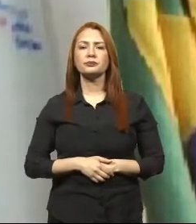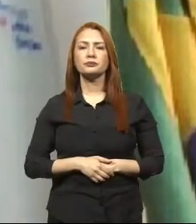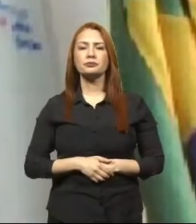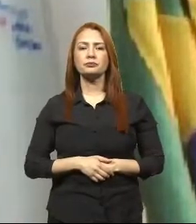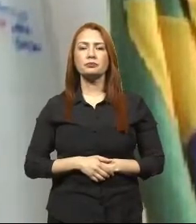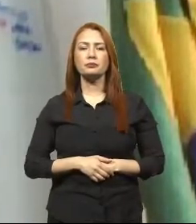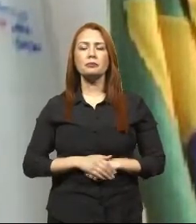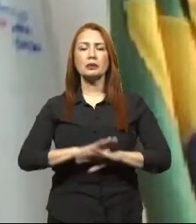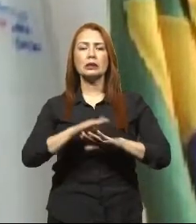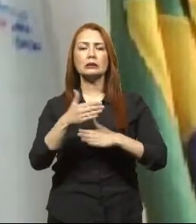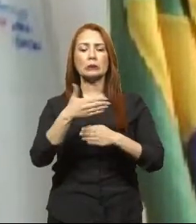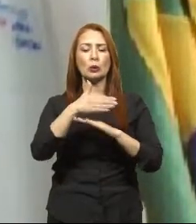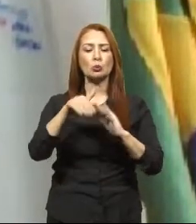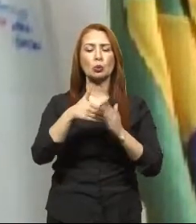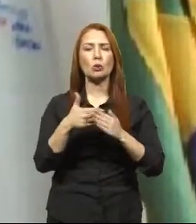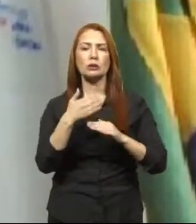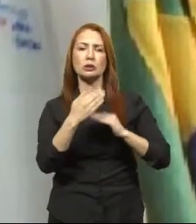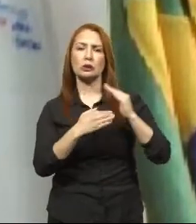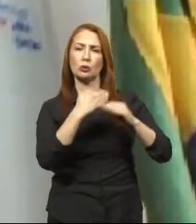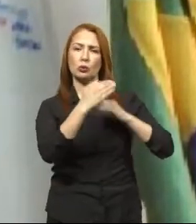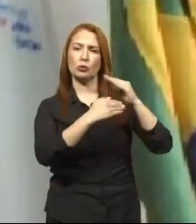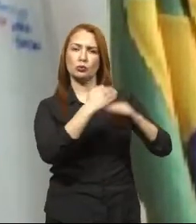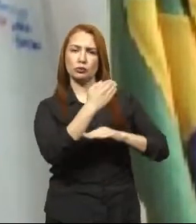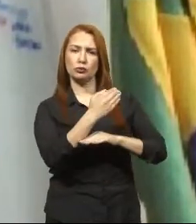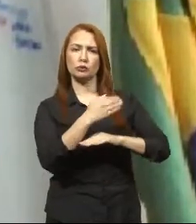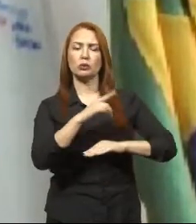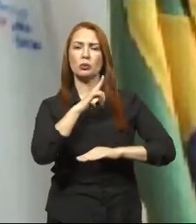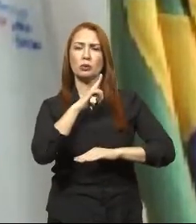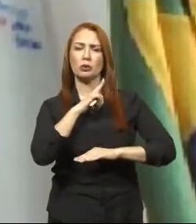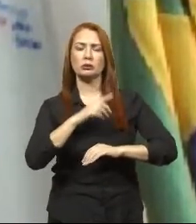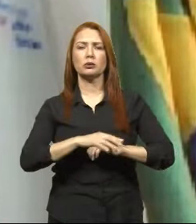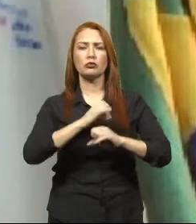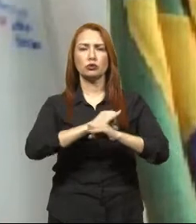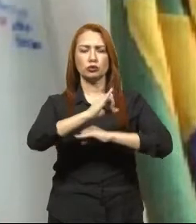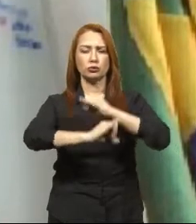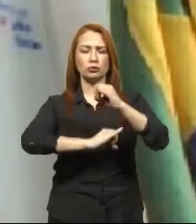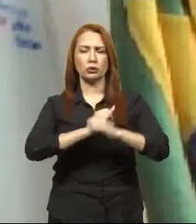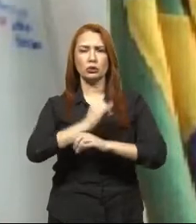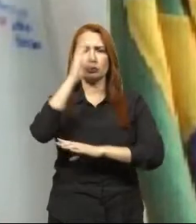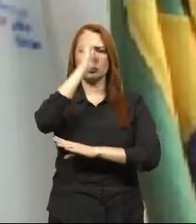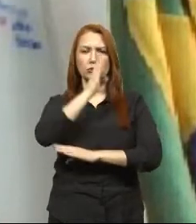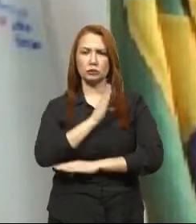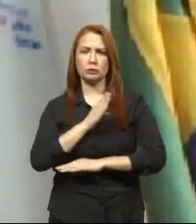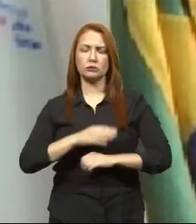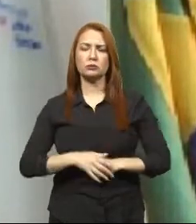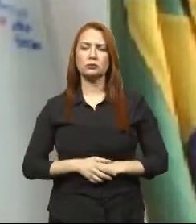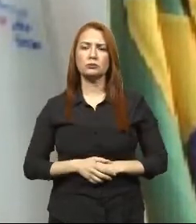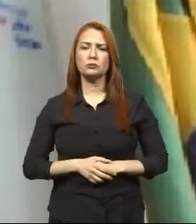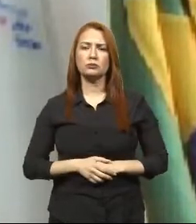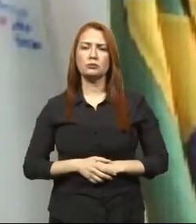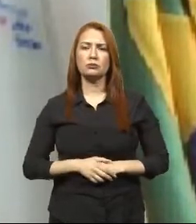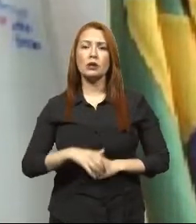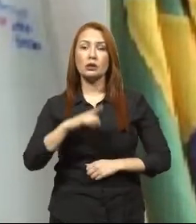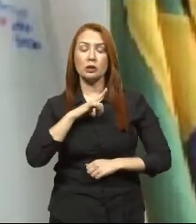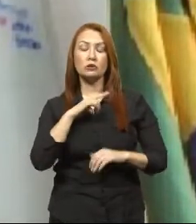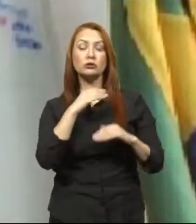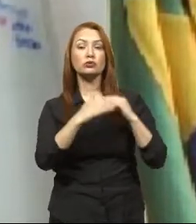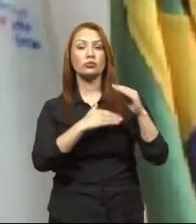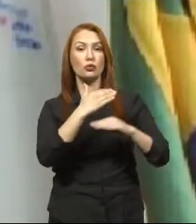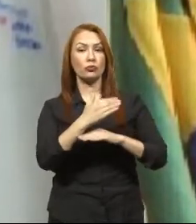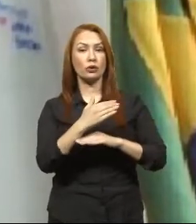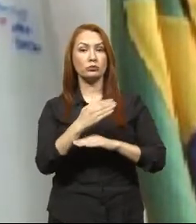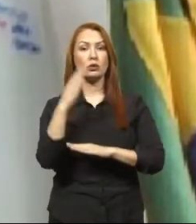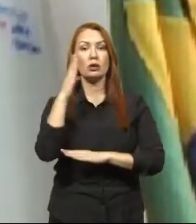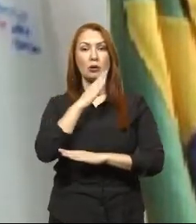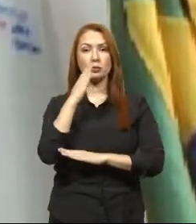essa evolução da adoção de banda larga no Brasil, ela vem crescendo rapidamente ao